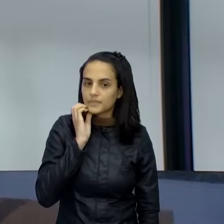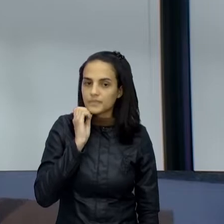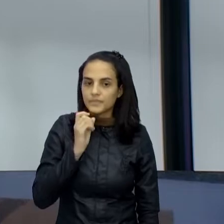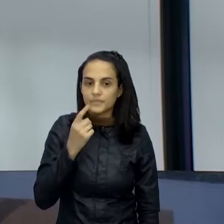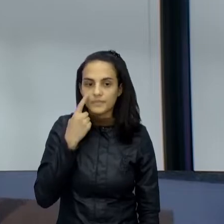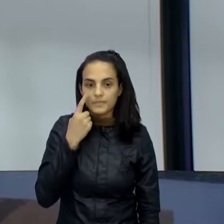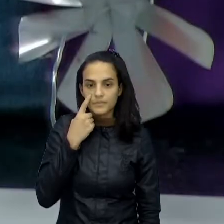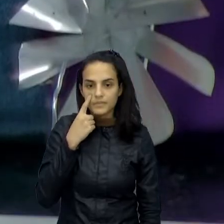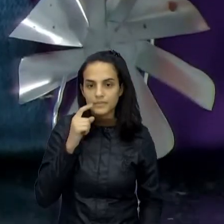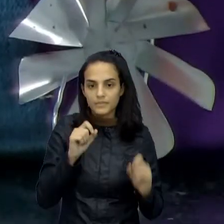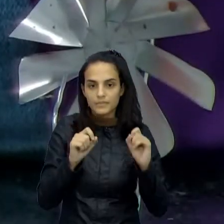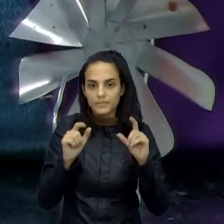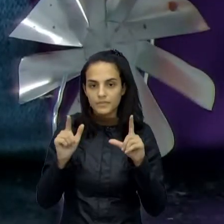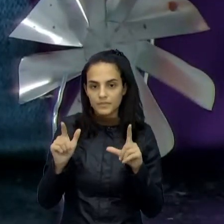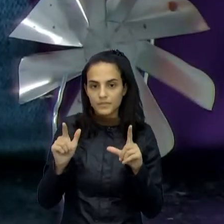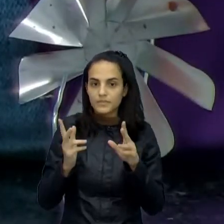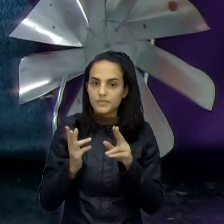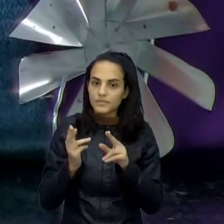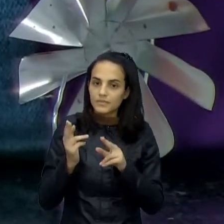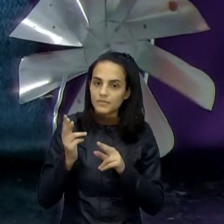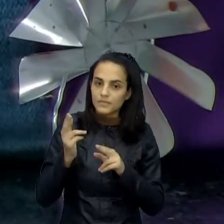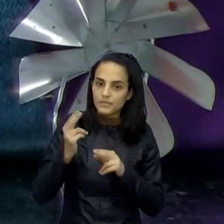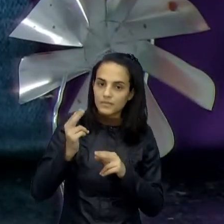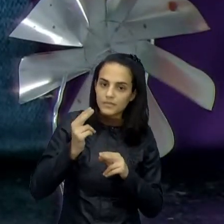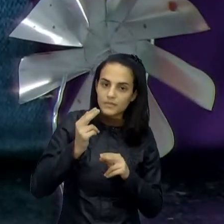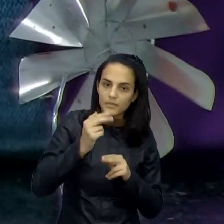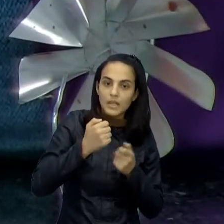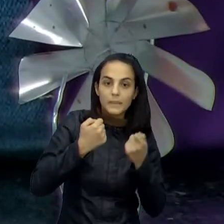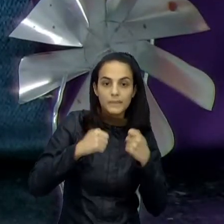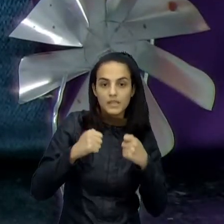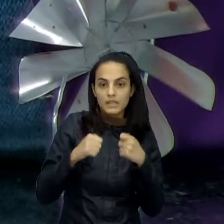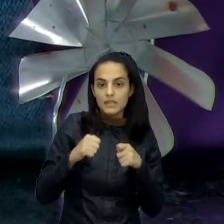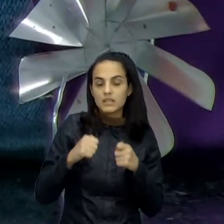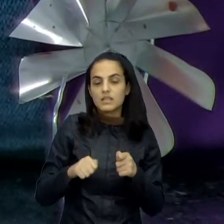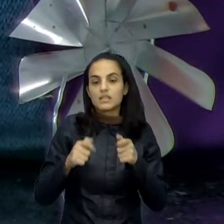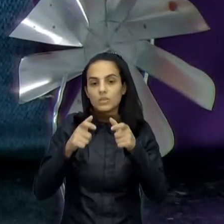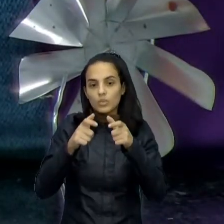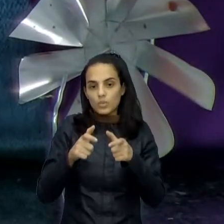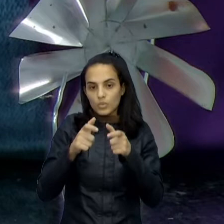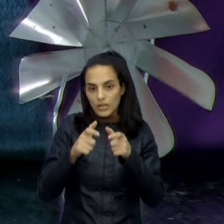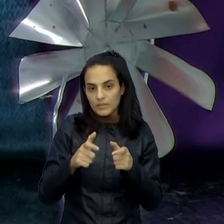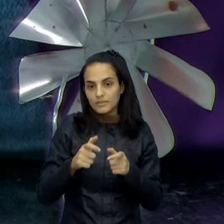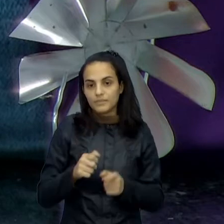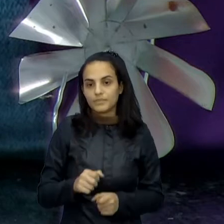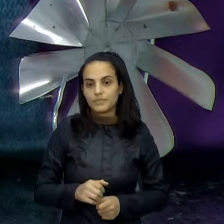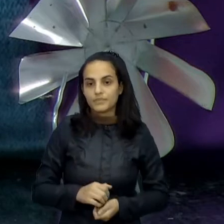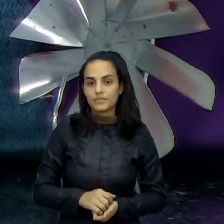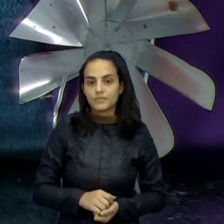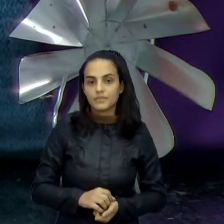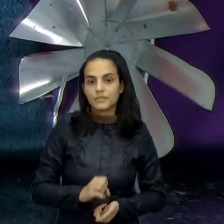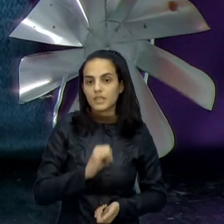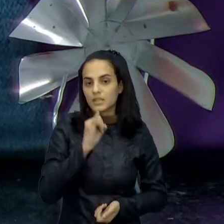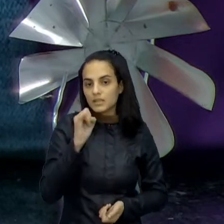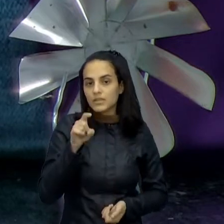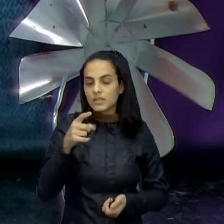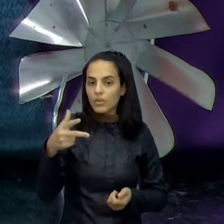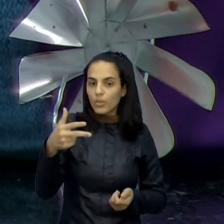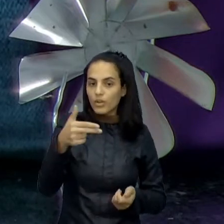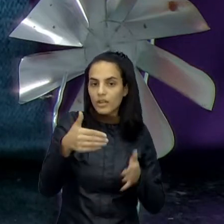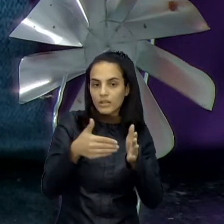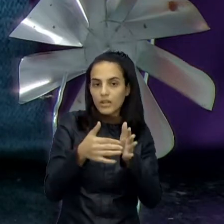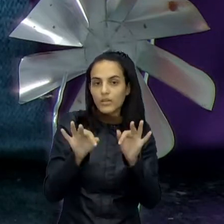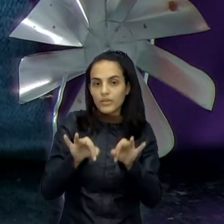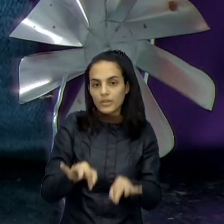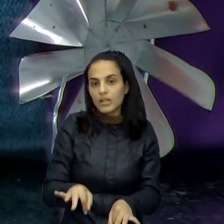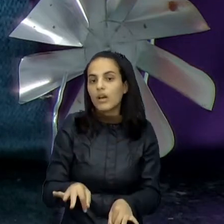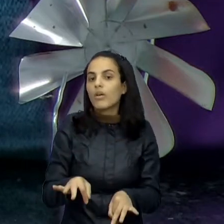ver se ele consegue pegar, só até essa bolinha, tem que deixar esse espaço central aqui, tá bom? Se você cortar até o final, essa latinha ela